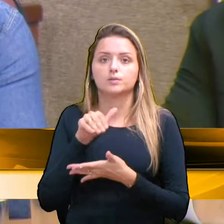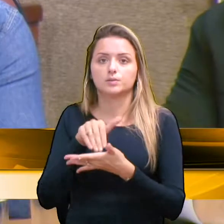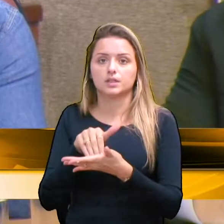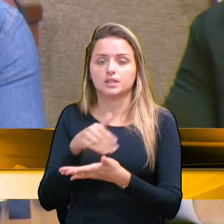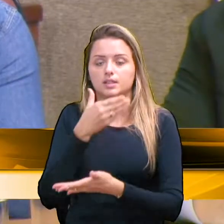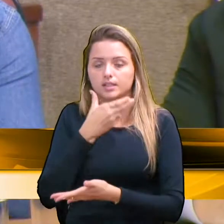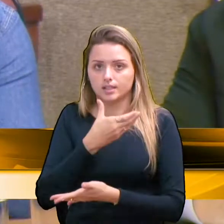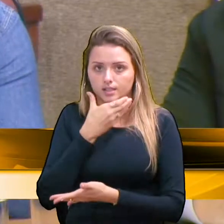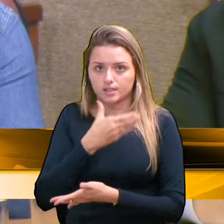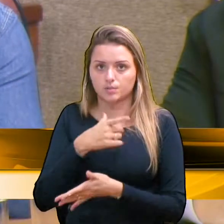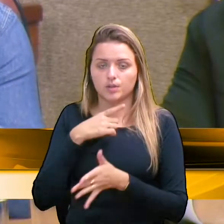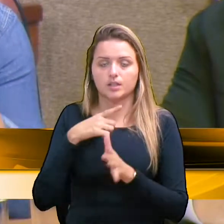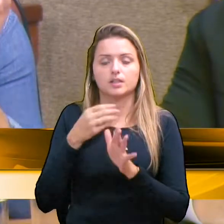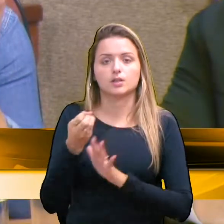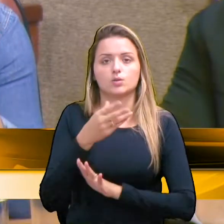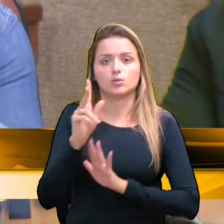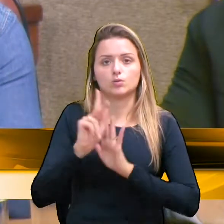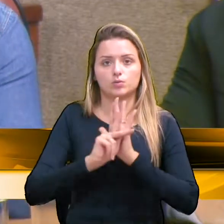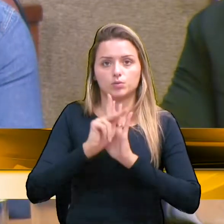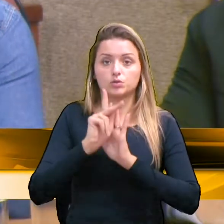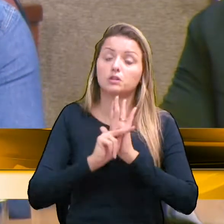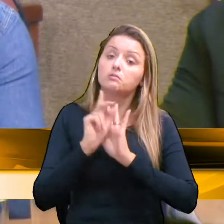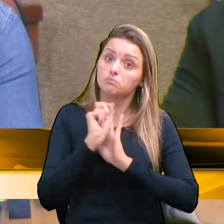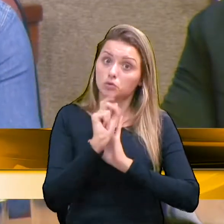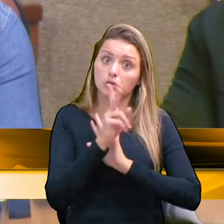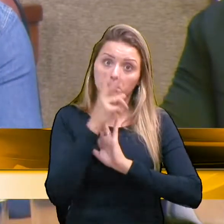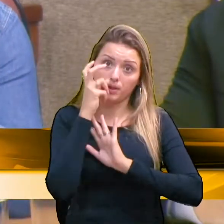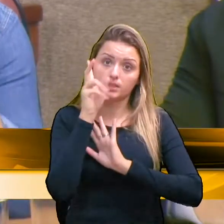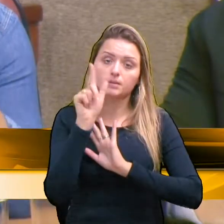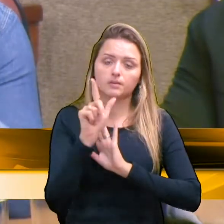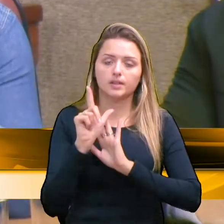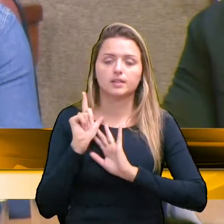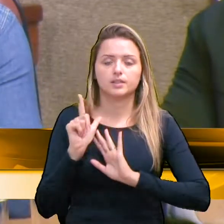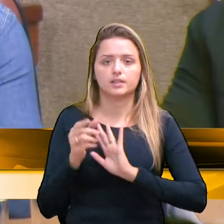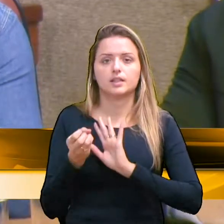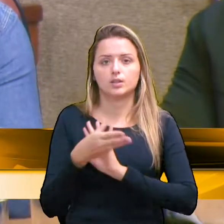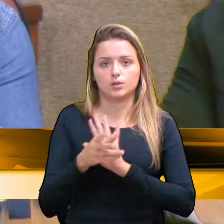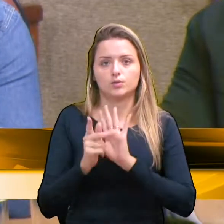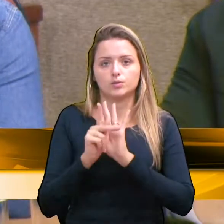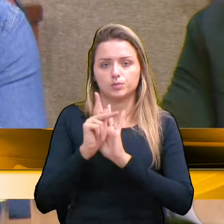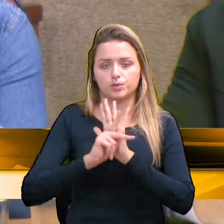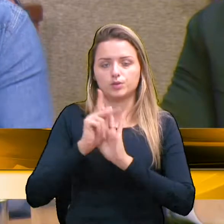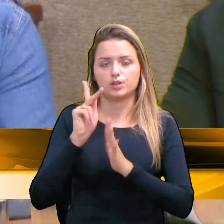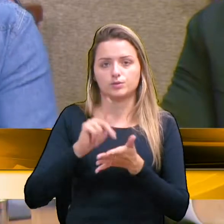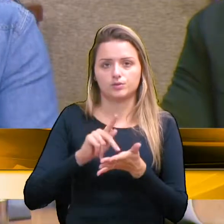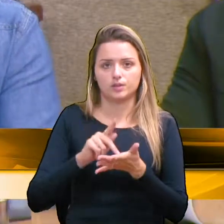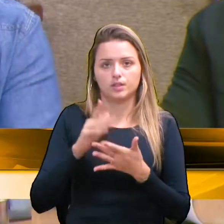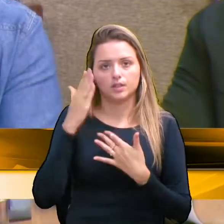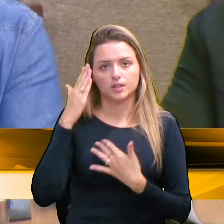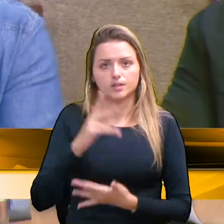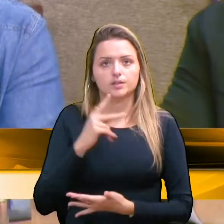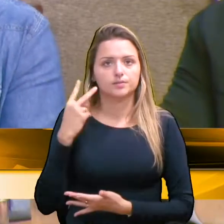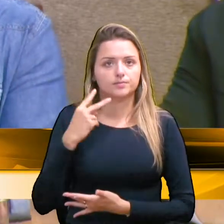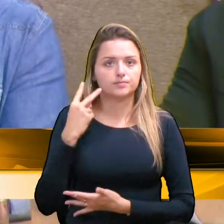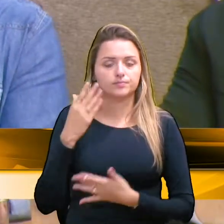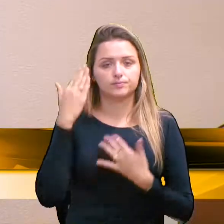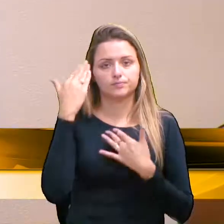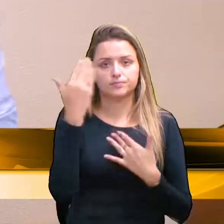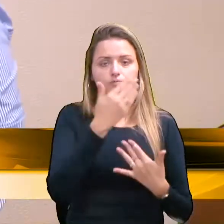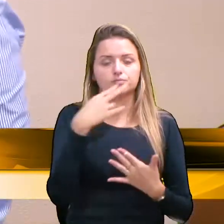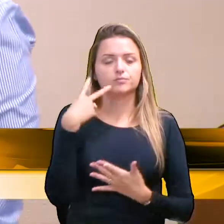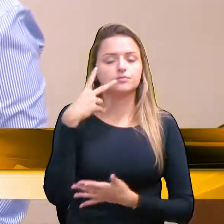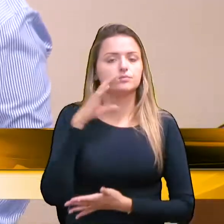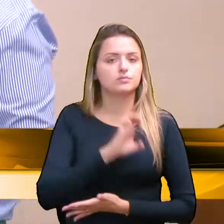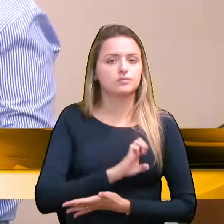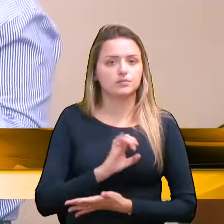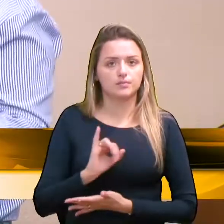ano ia apresentar o projeto. E pelo que estamos vendo, o projeto vai ser apresentado. Obrigado, vereador. Obrigado, vereador Ed Carlos. Com